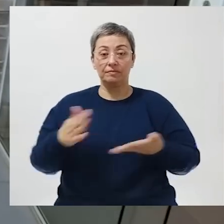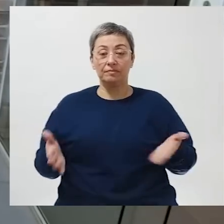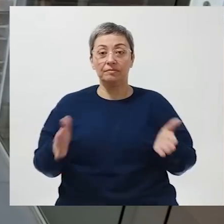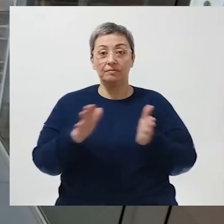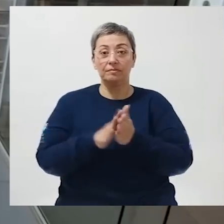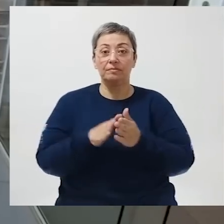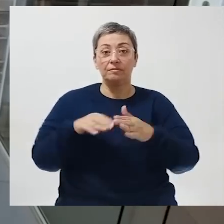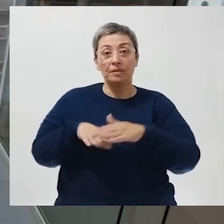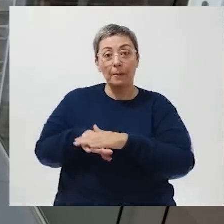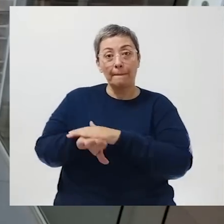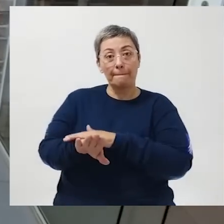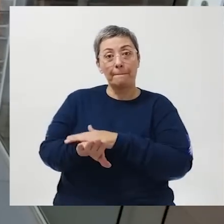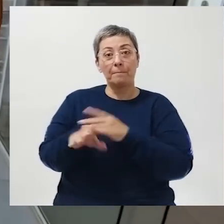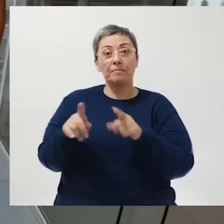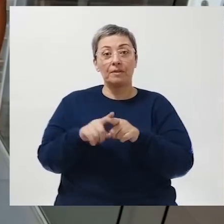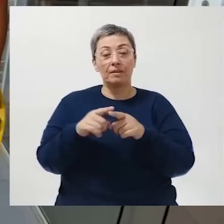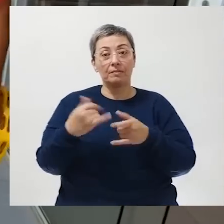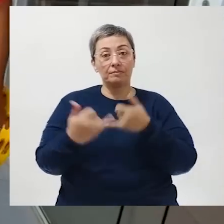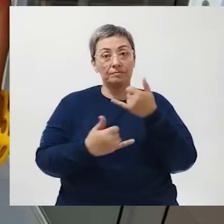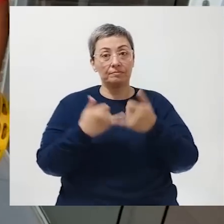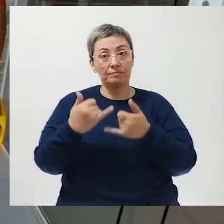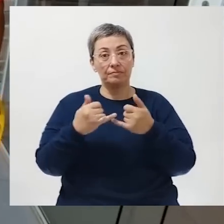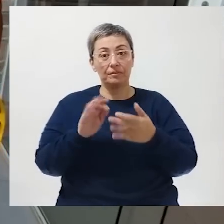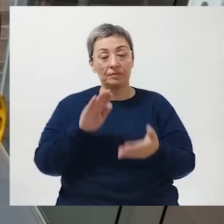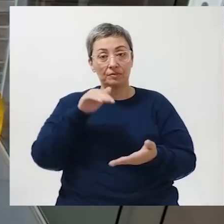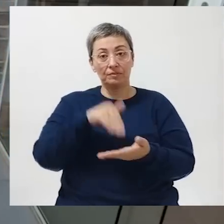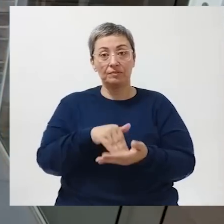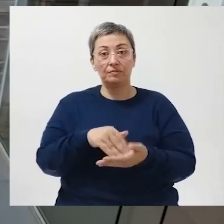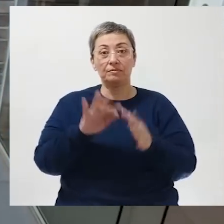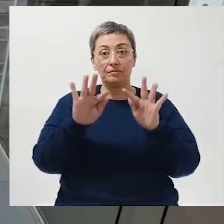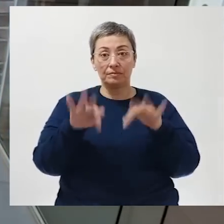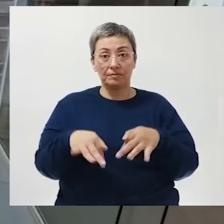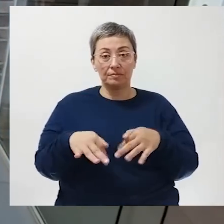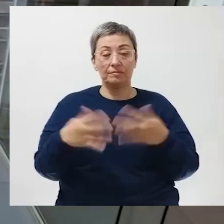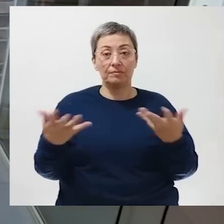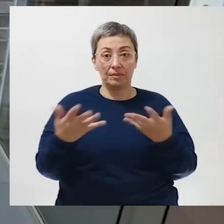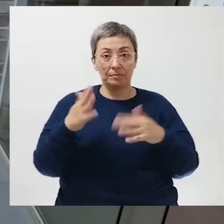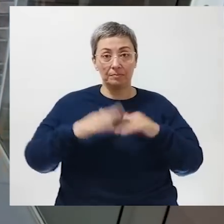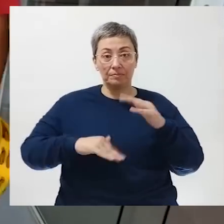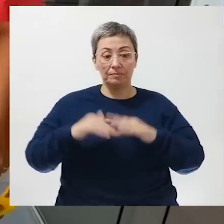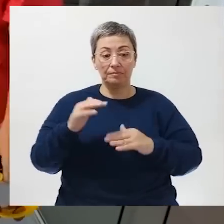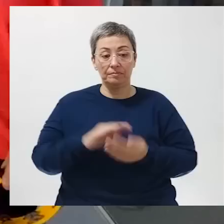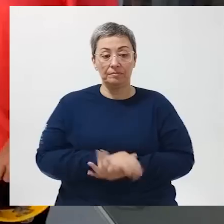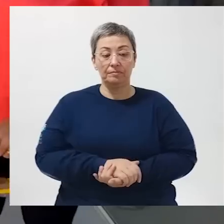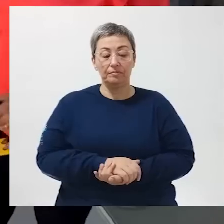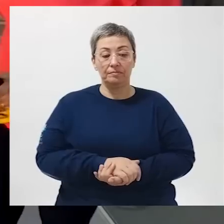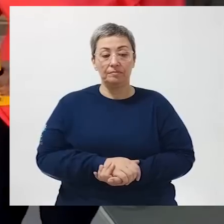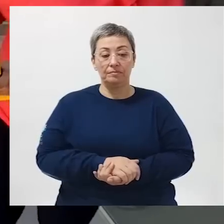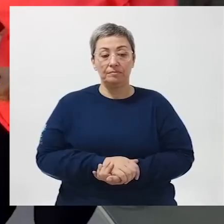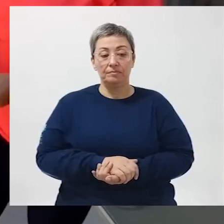dobrar, guardar. E essa brincadeira vai até o final. Vamos na prática?